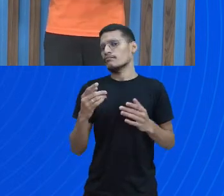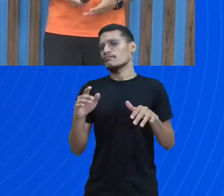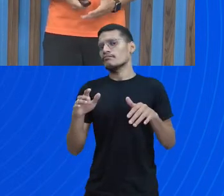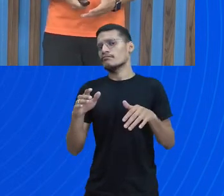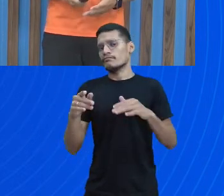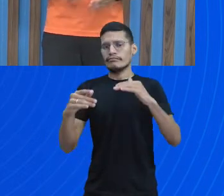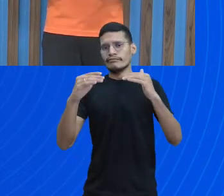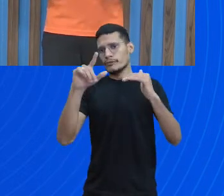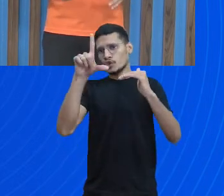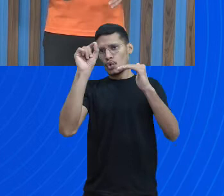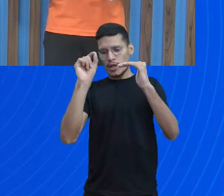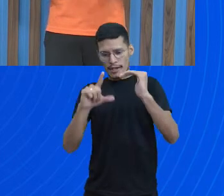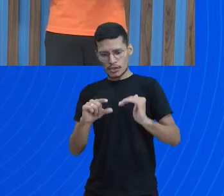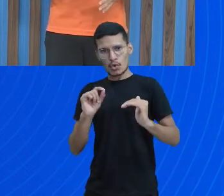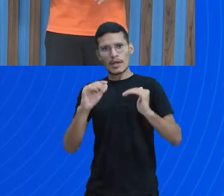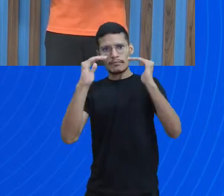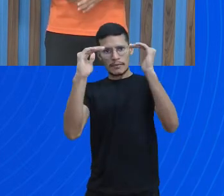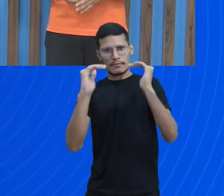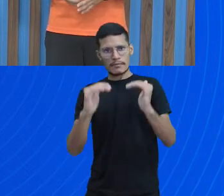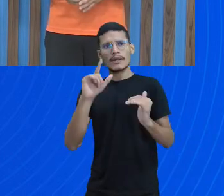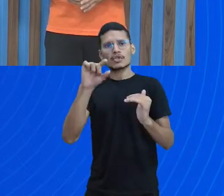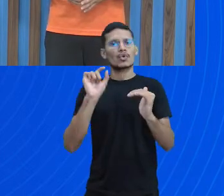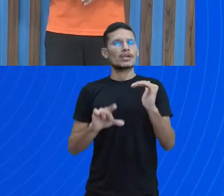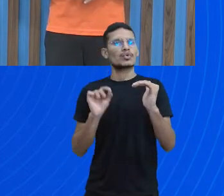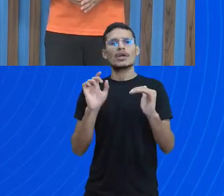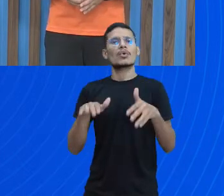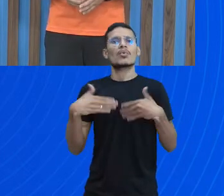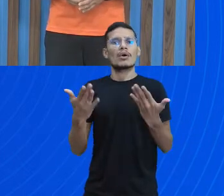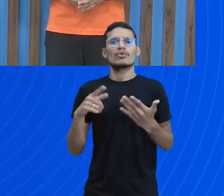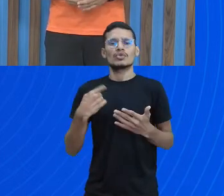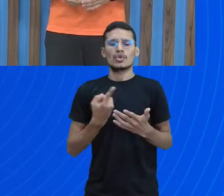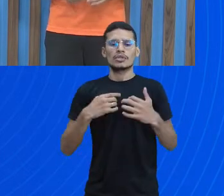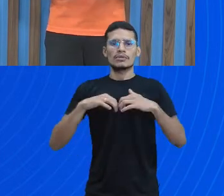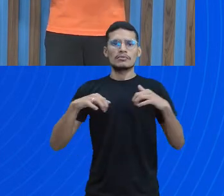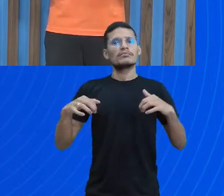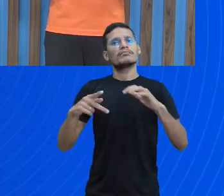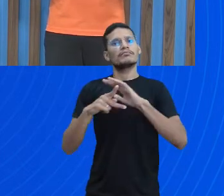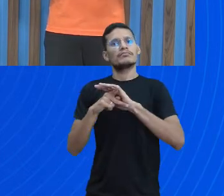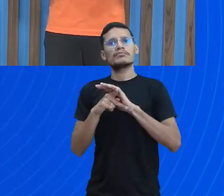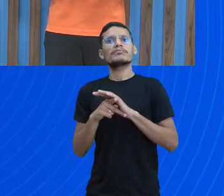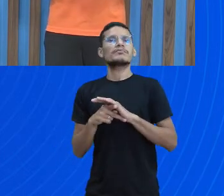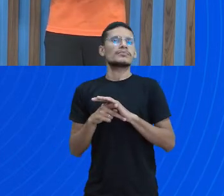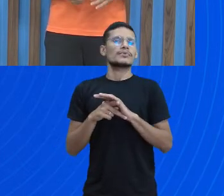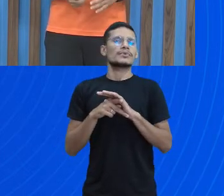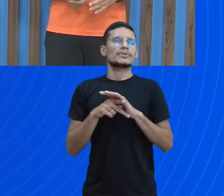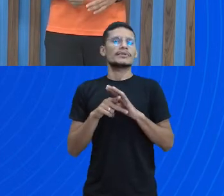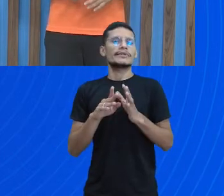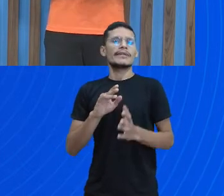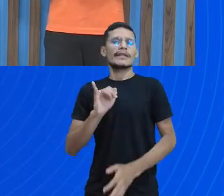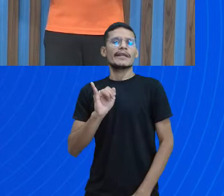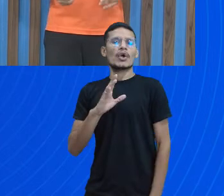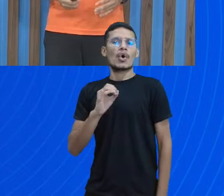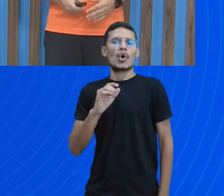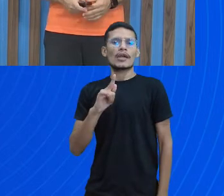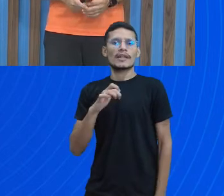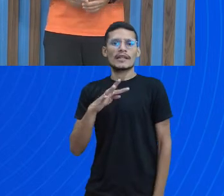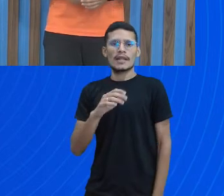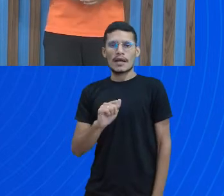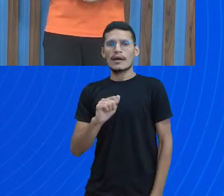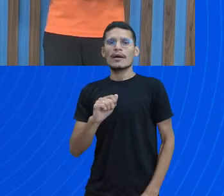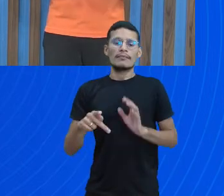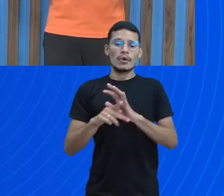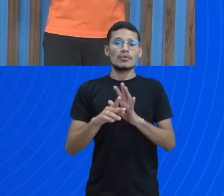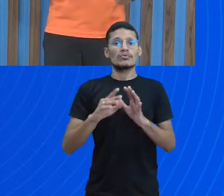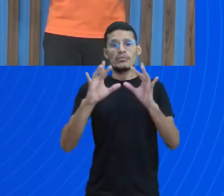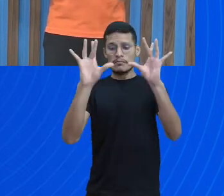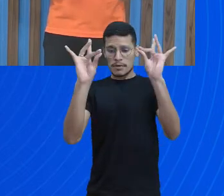ou a de baixo, e vamos isolar uma incógnita, certo? De uma dessas duas equações. Pedro, pode ser